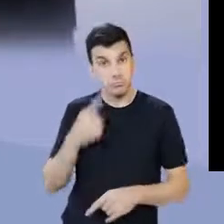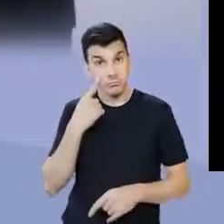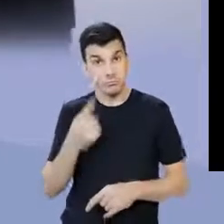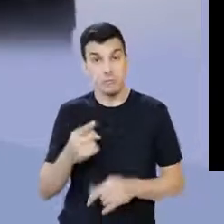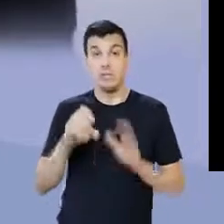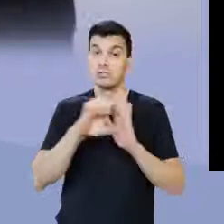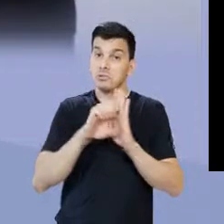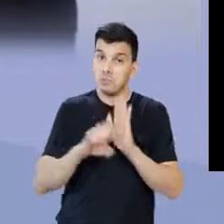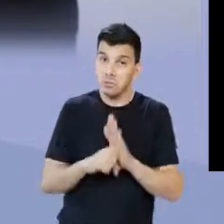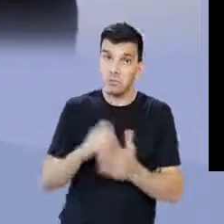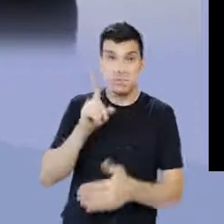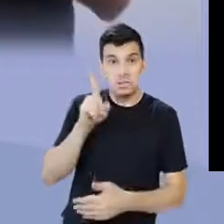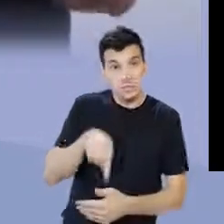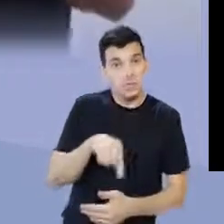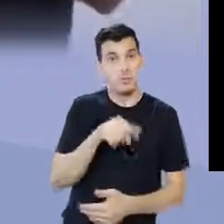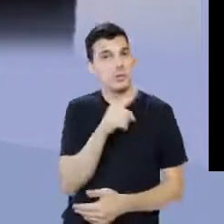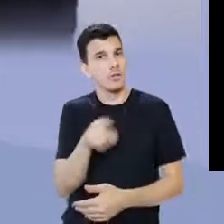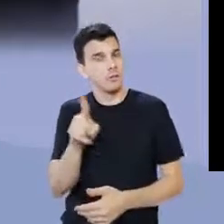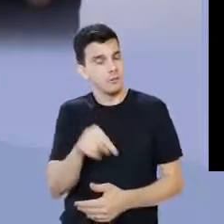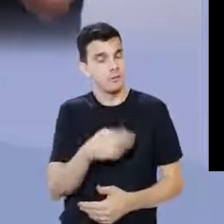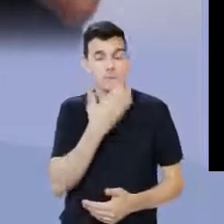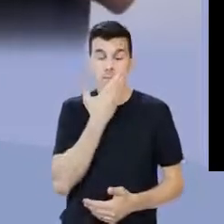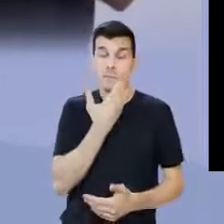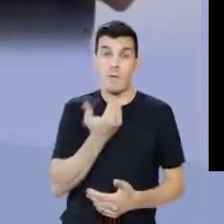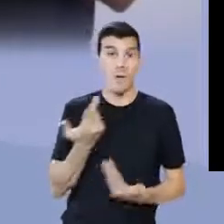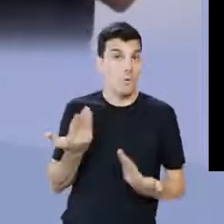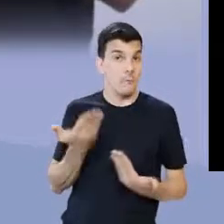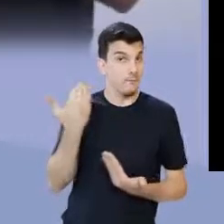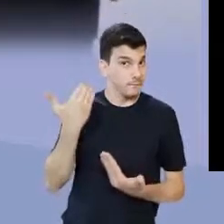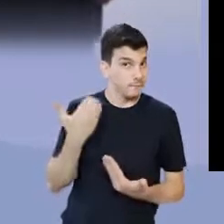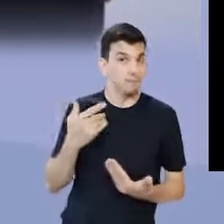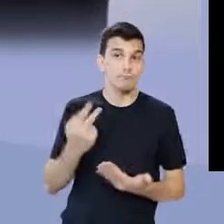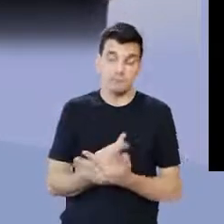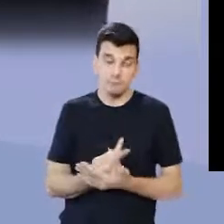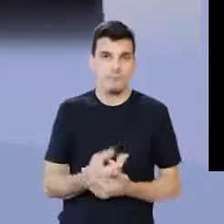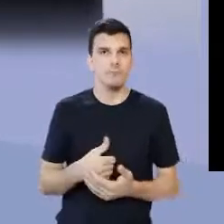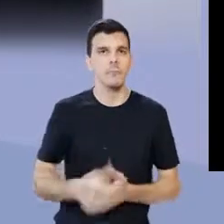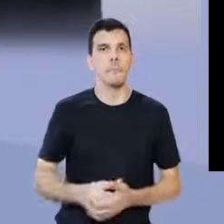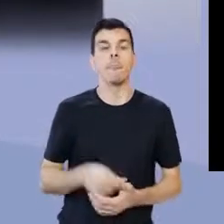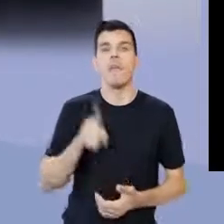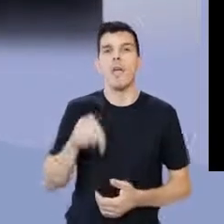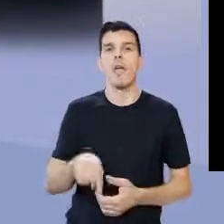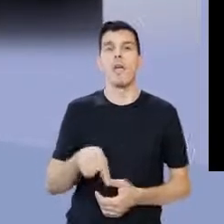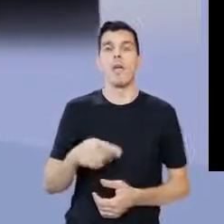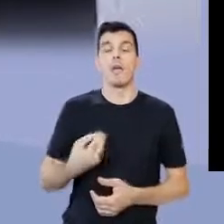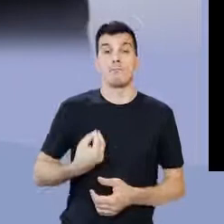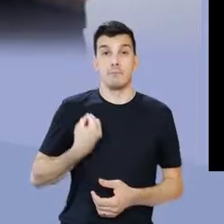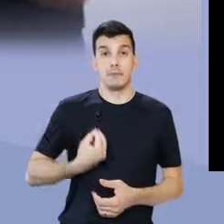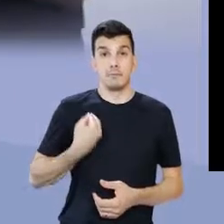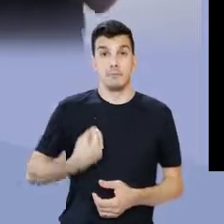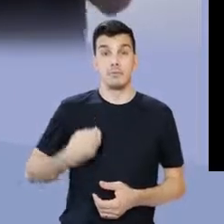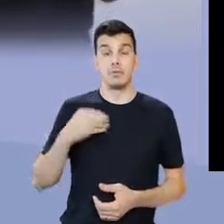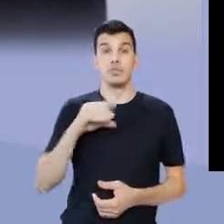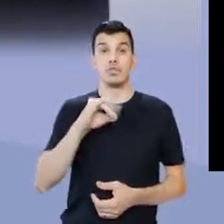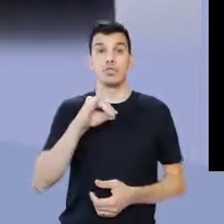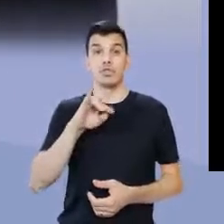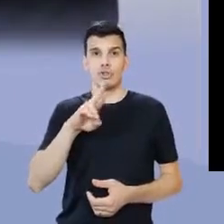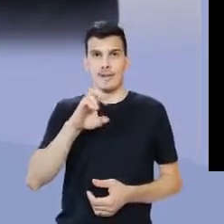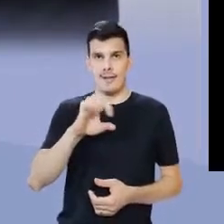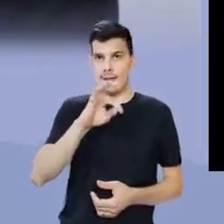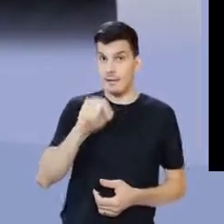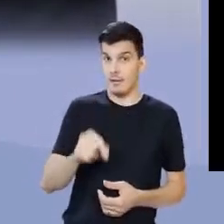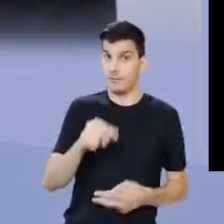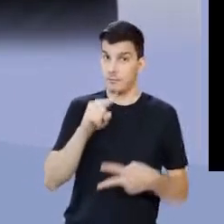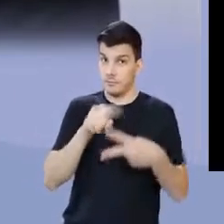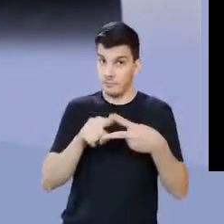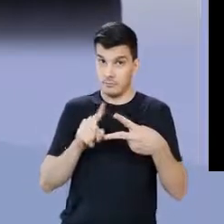para um estatuto, como foi o do desarmamento há uns anos atrás, eu estou fazendo a participação direta. Então, no Brasil